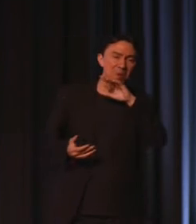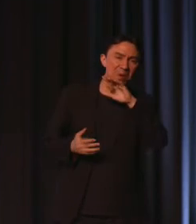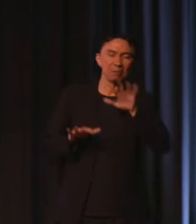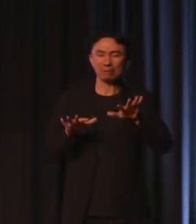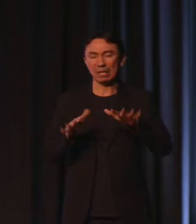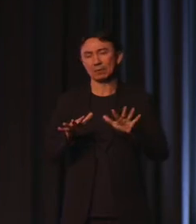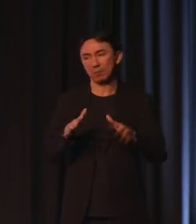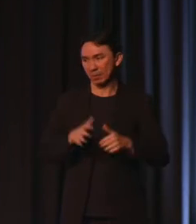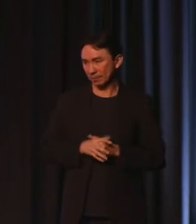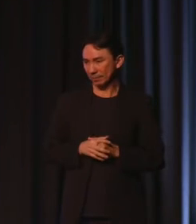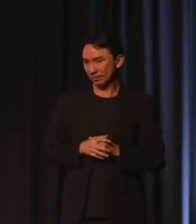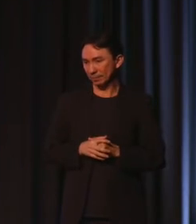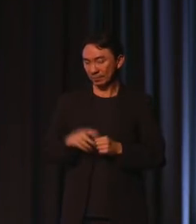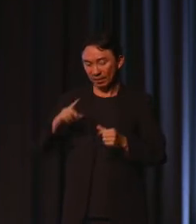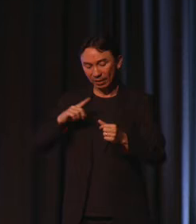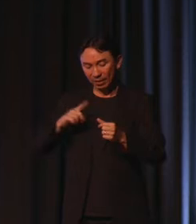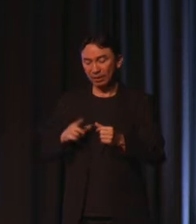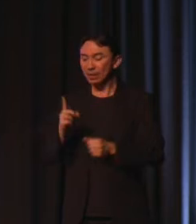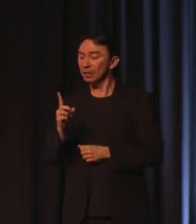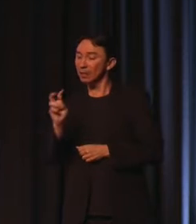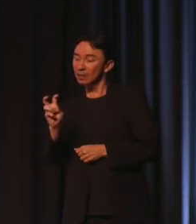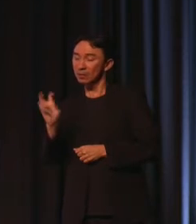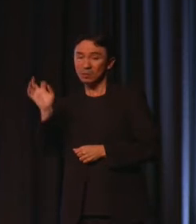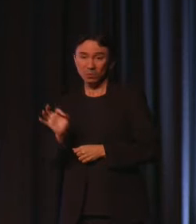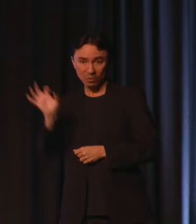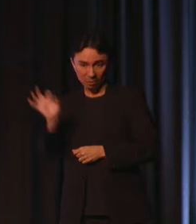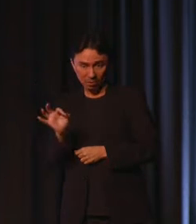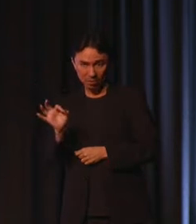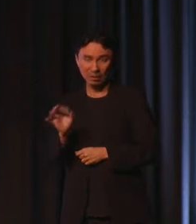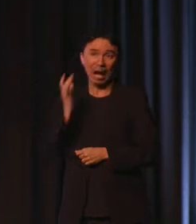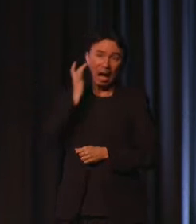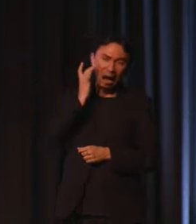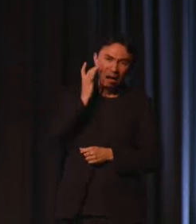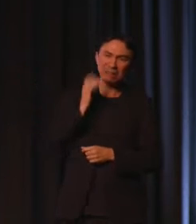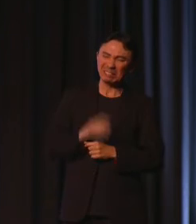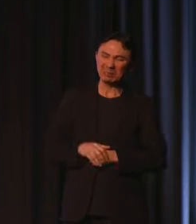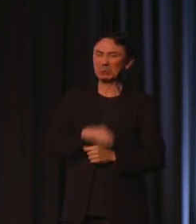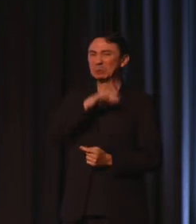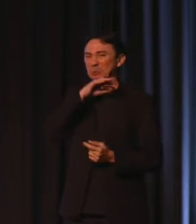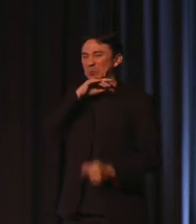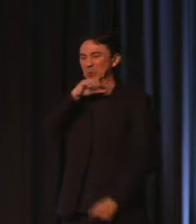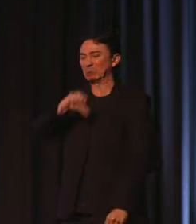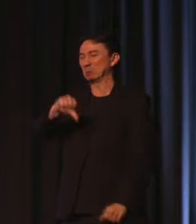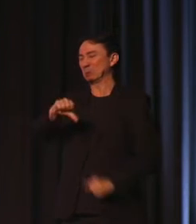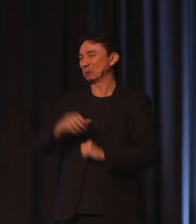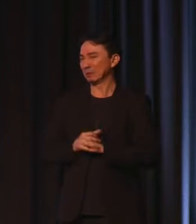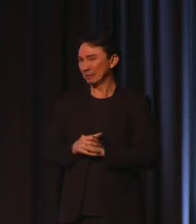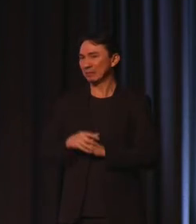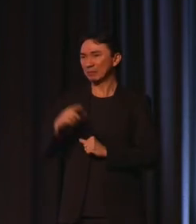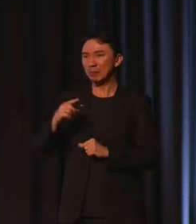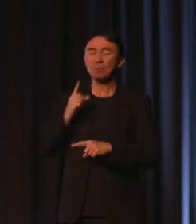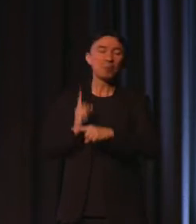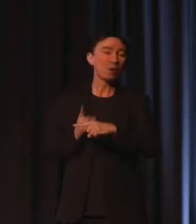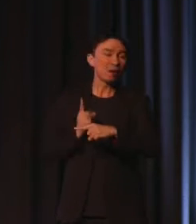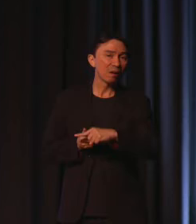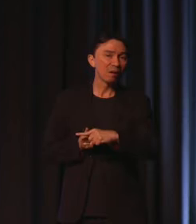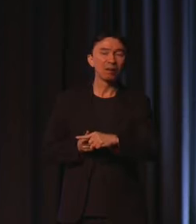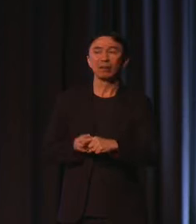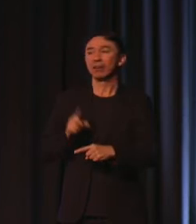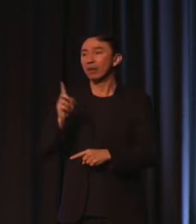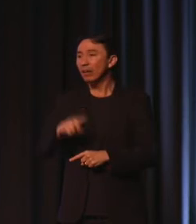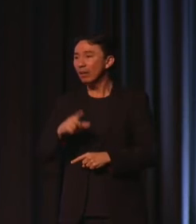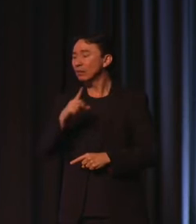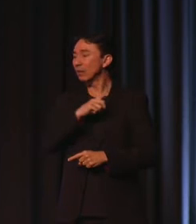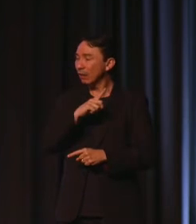E você vai ter ali 15% que efetivamente acha que é ruim, basicamente motivado